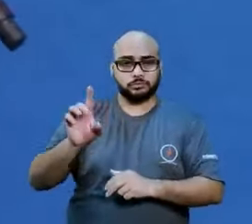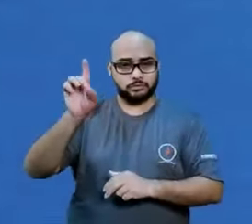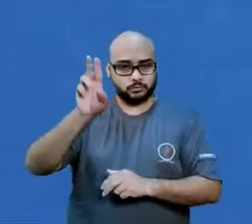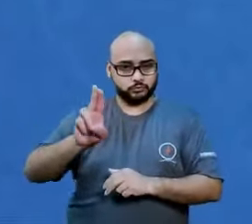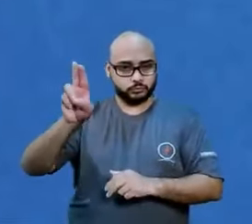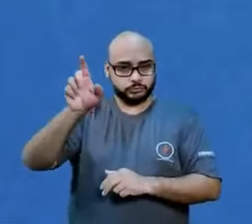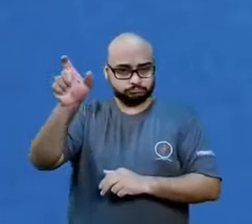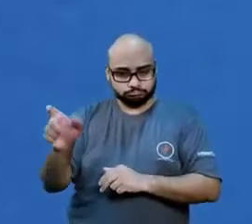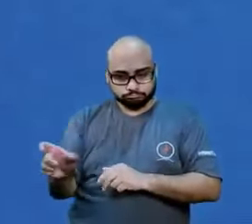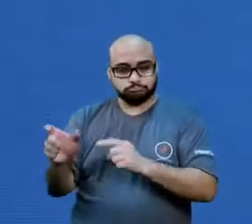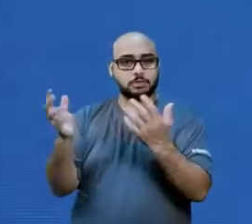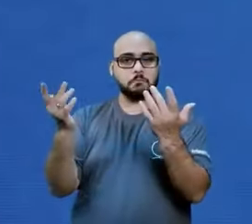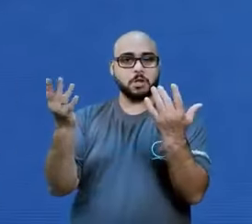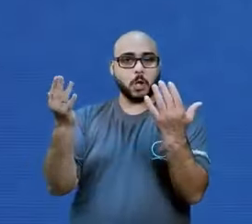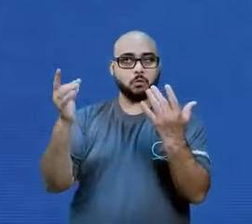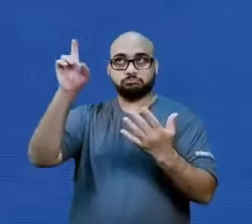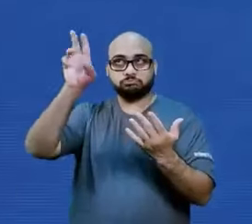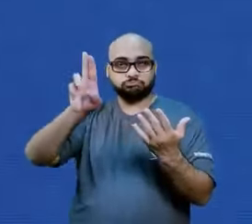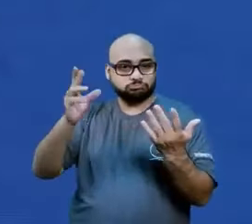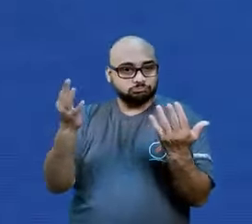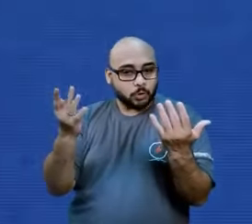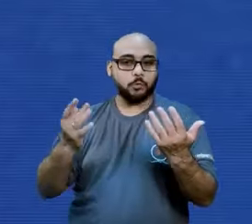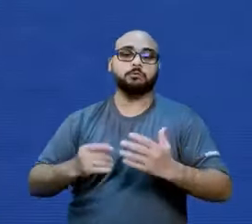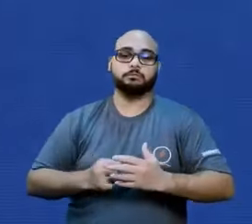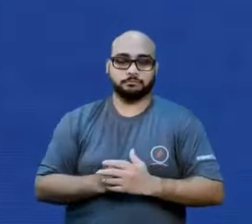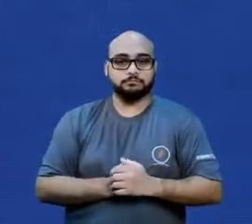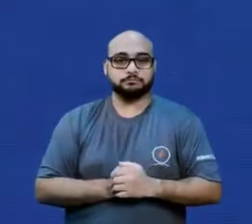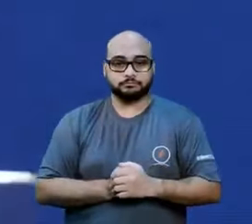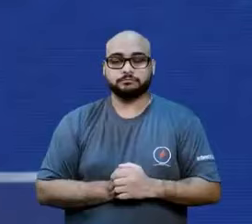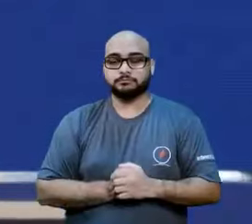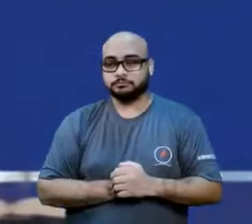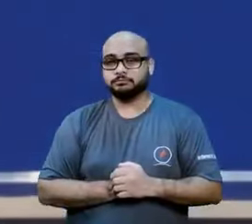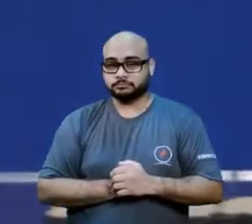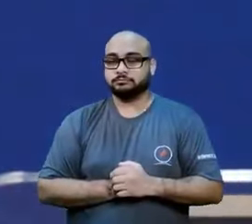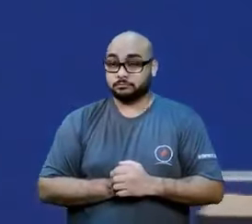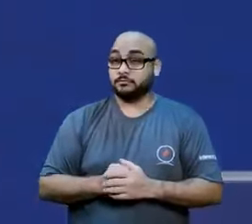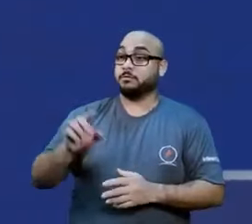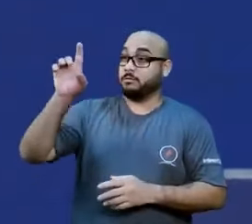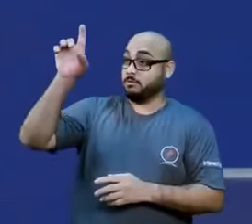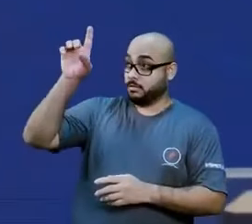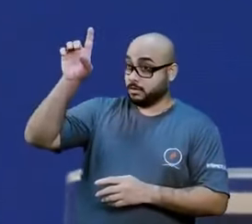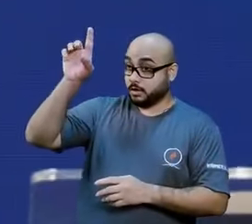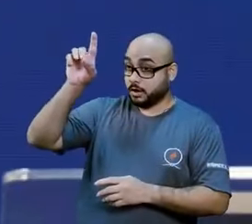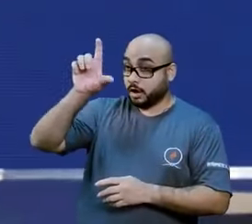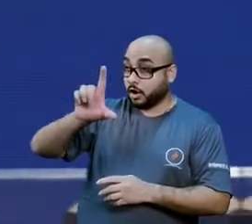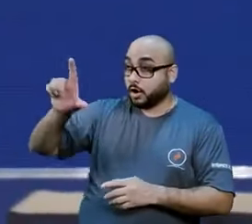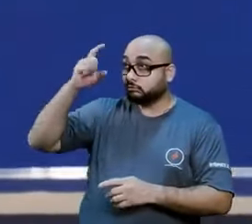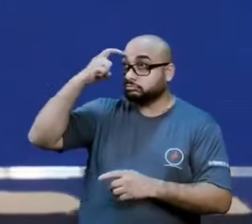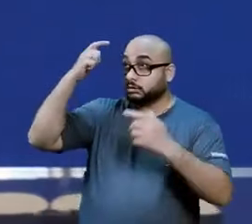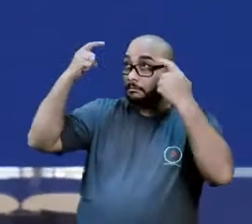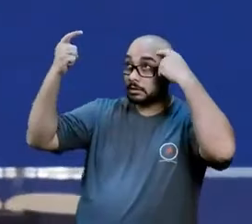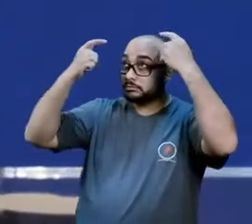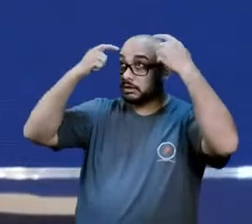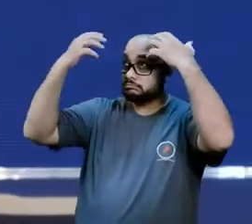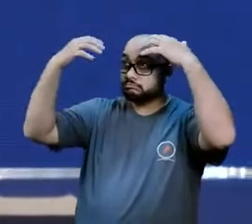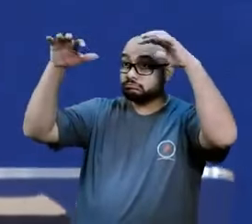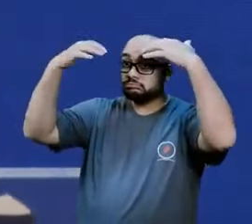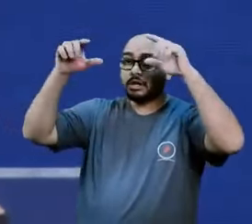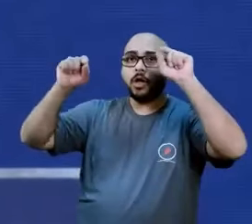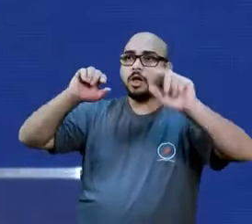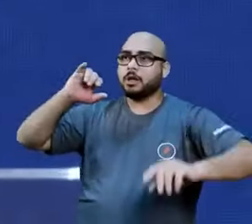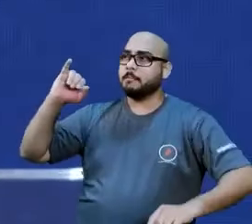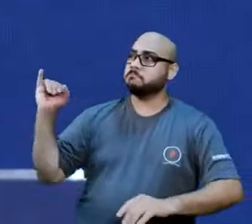não use a lógica achando que Deus vai usar alguma coisa de importância porque Deus pode